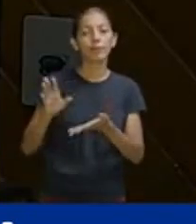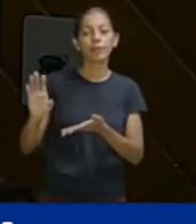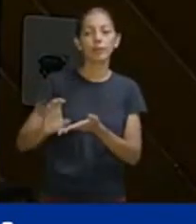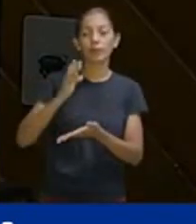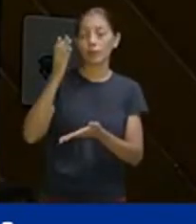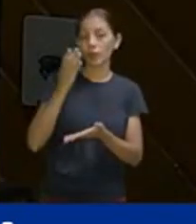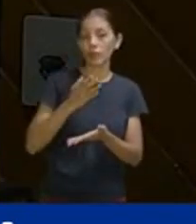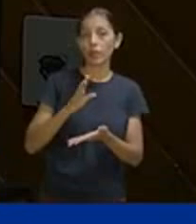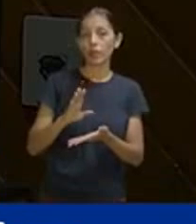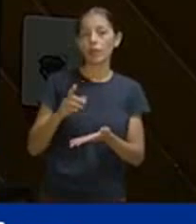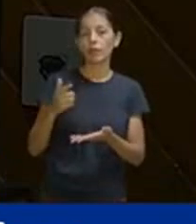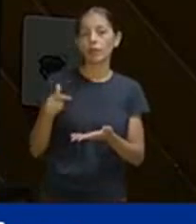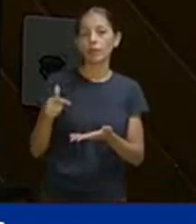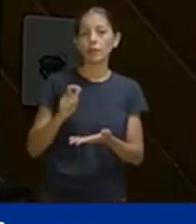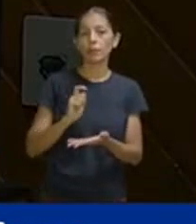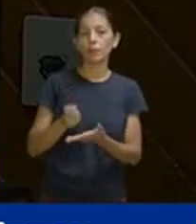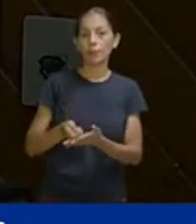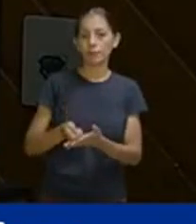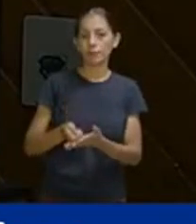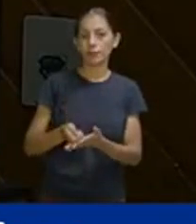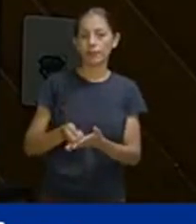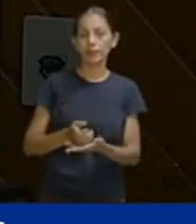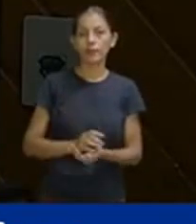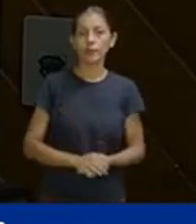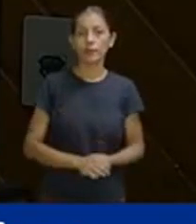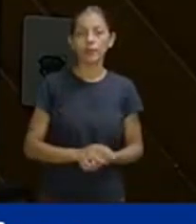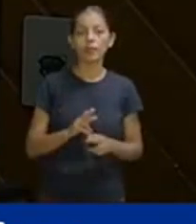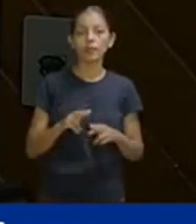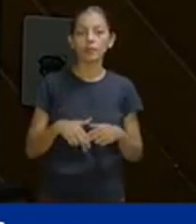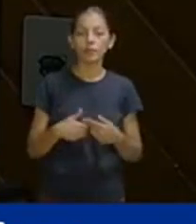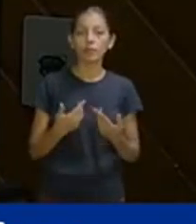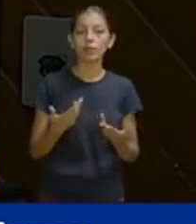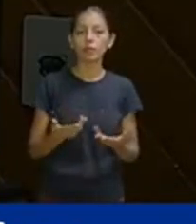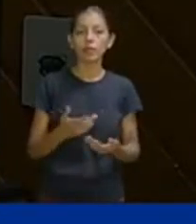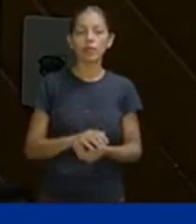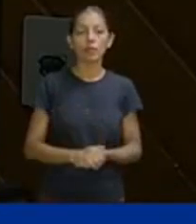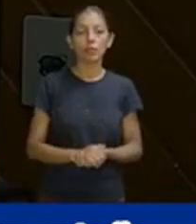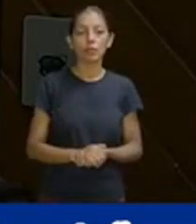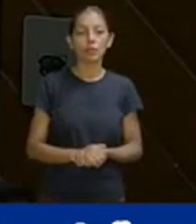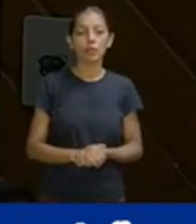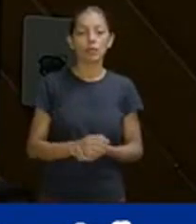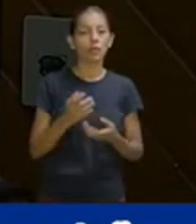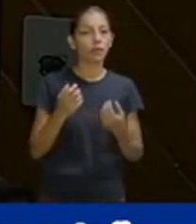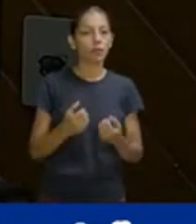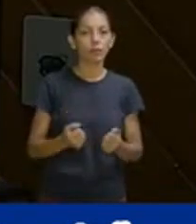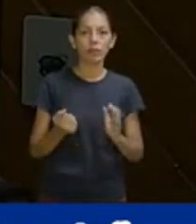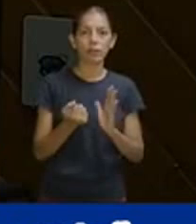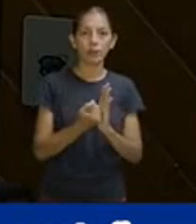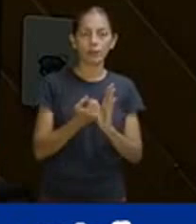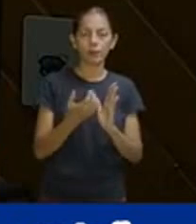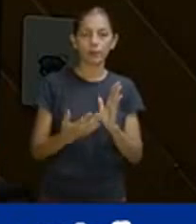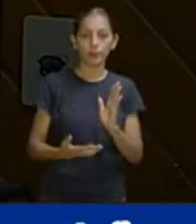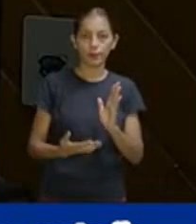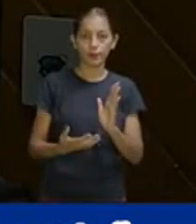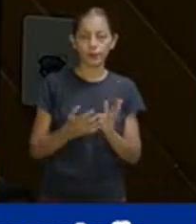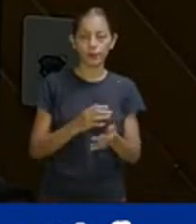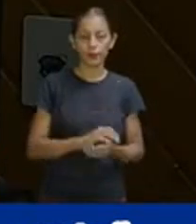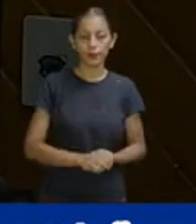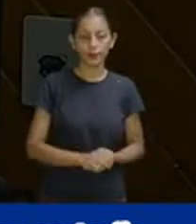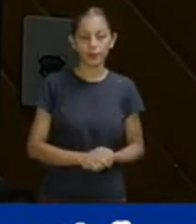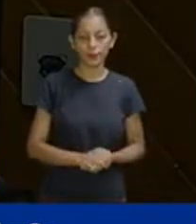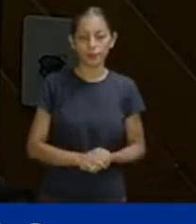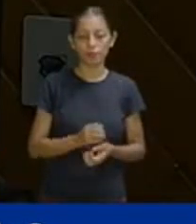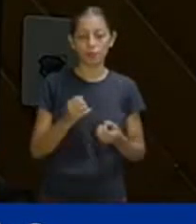O Ministério Público Eleitoral, em contrarrazões, defende o não acolhimento dos embargos, argumentando que o acordo recorrido não possui